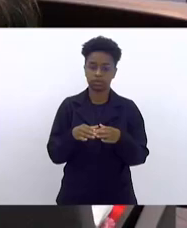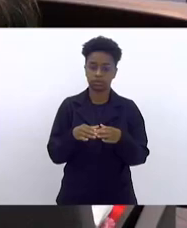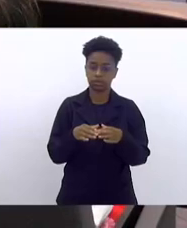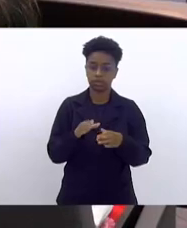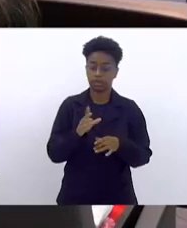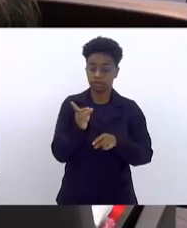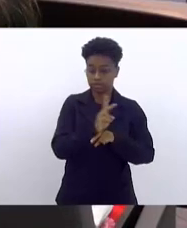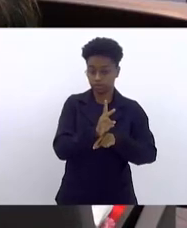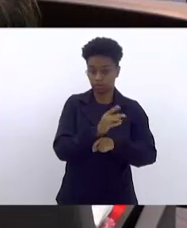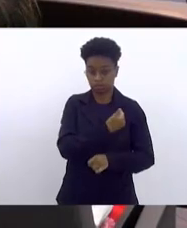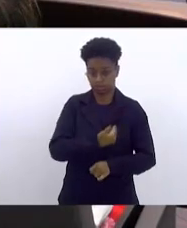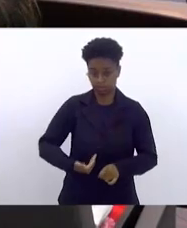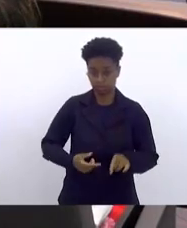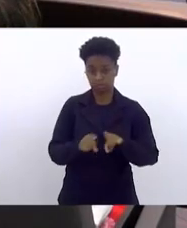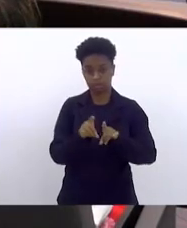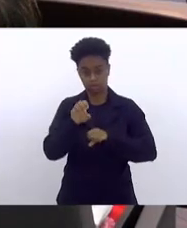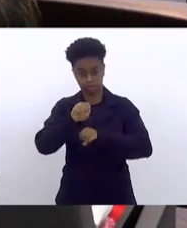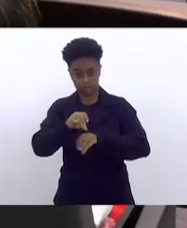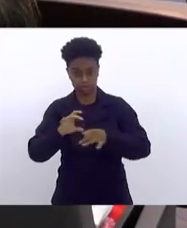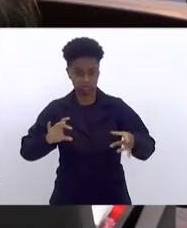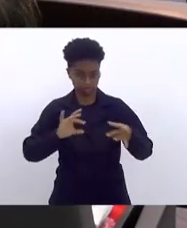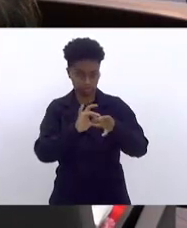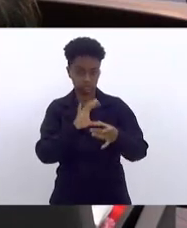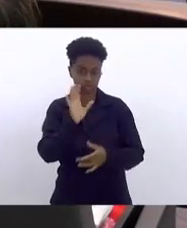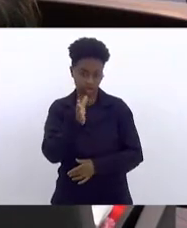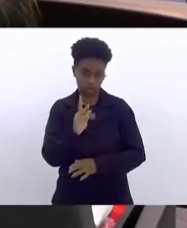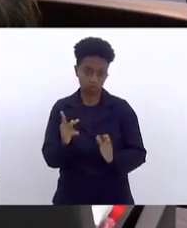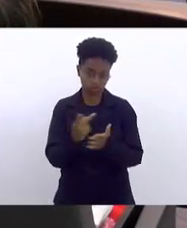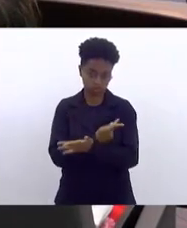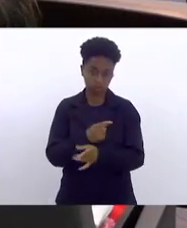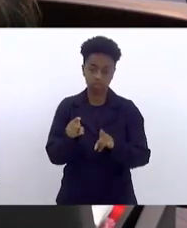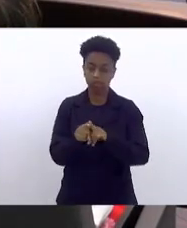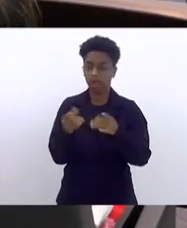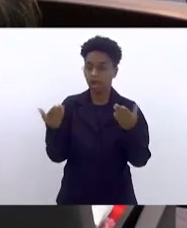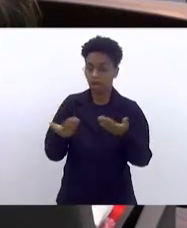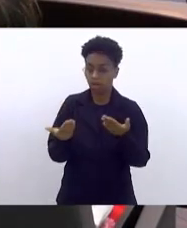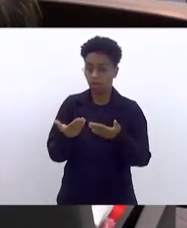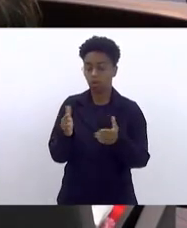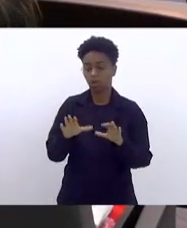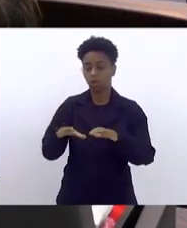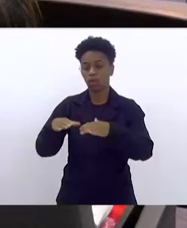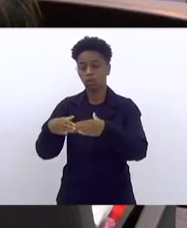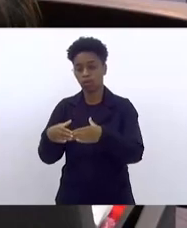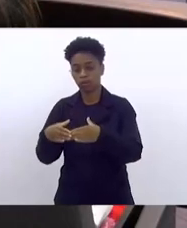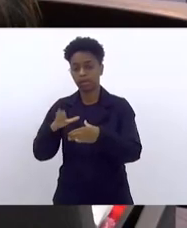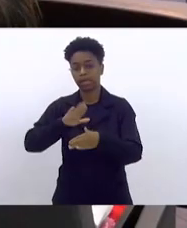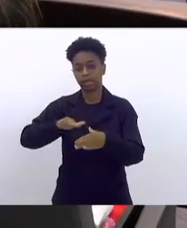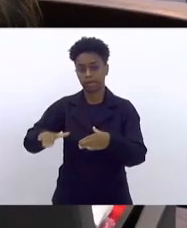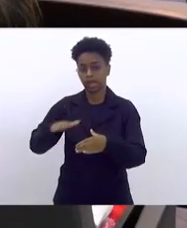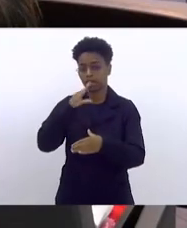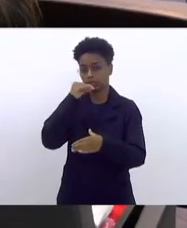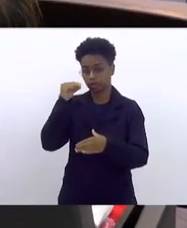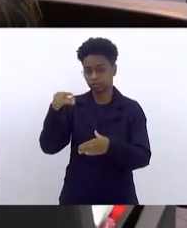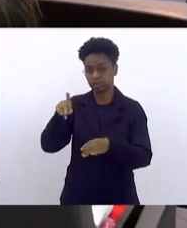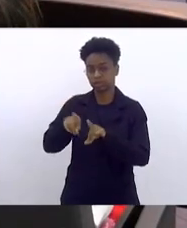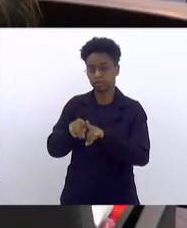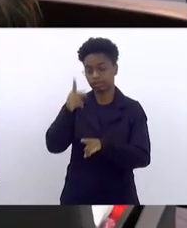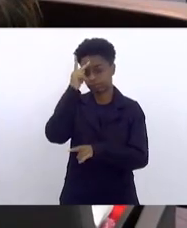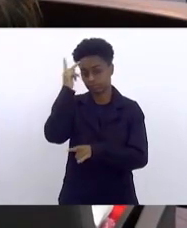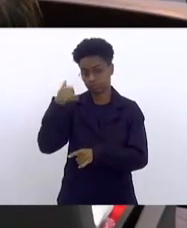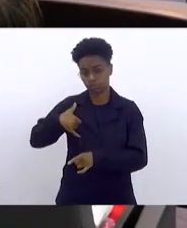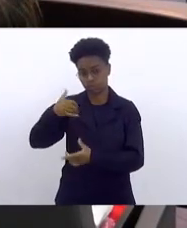de educação e de segurança pública e agora no âmbito da comissão da criança adolescente da pessoa